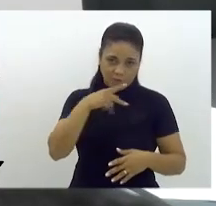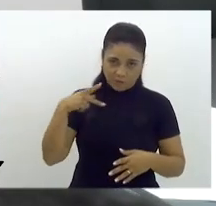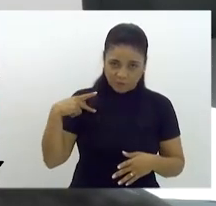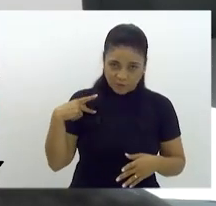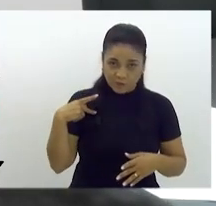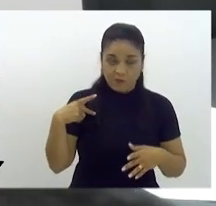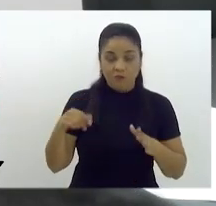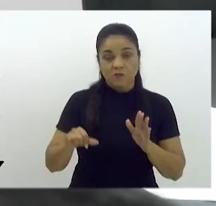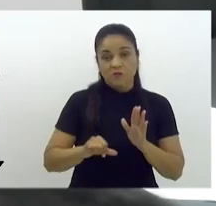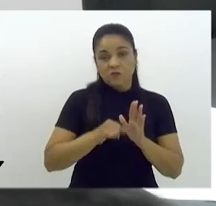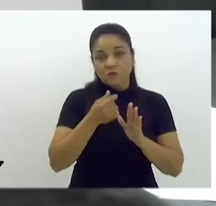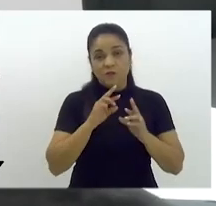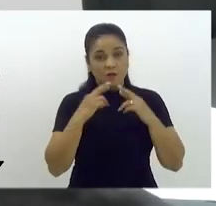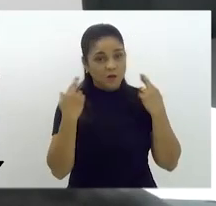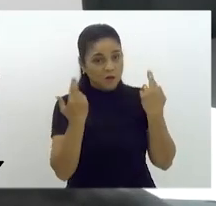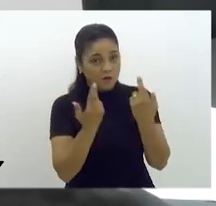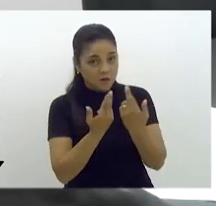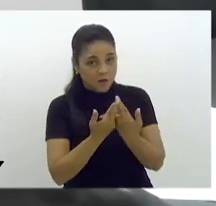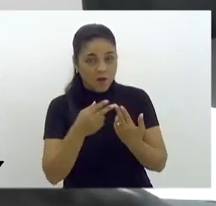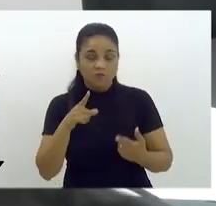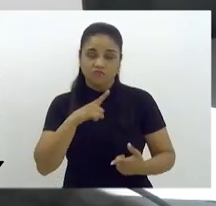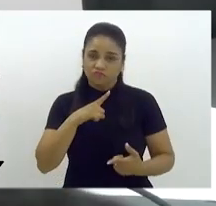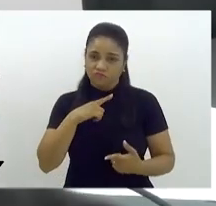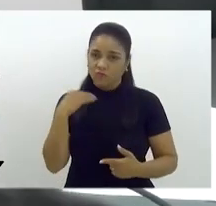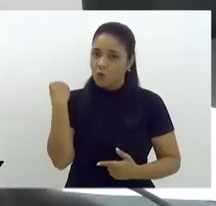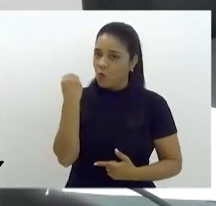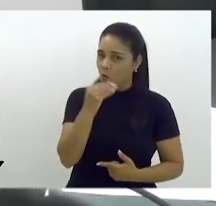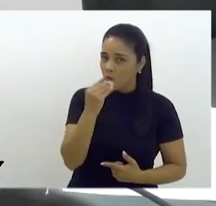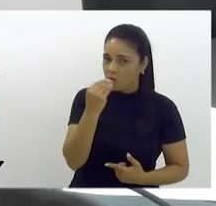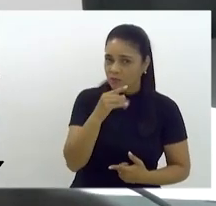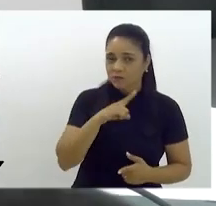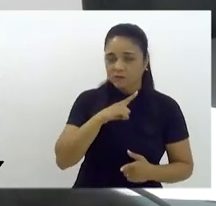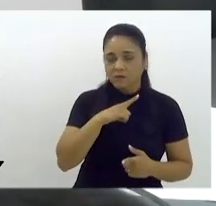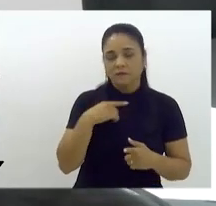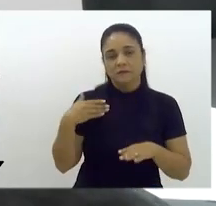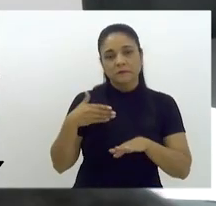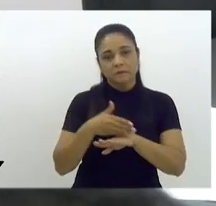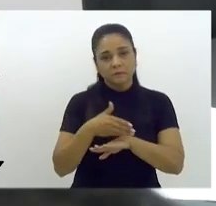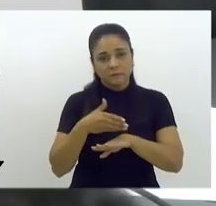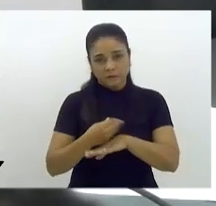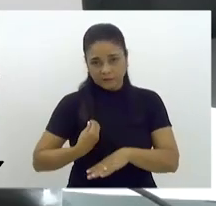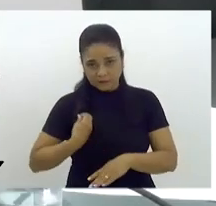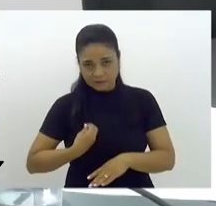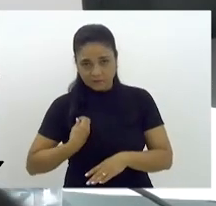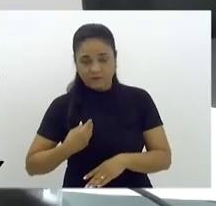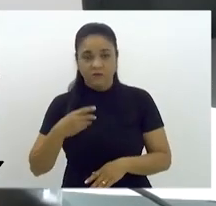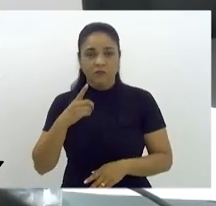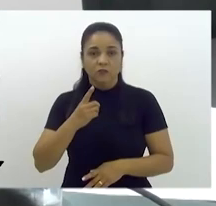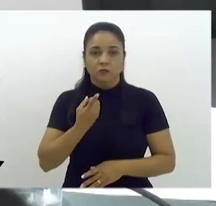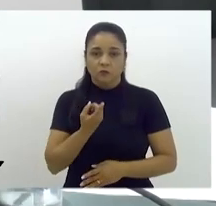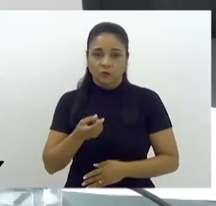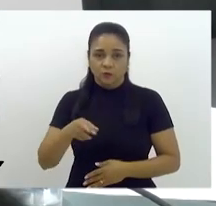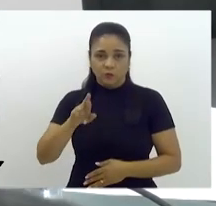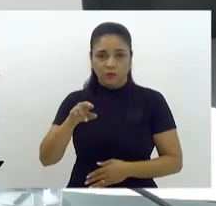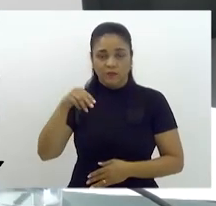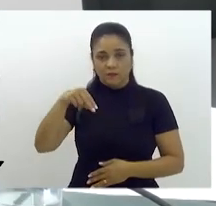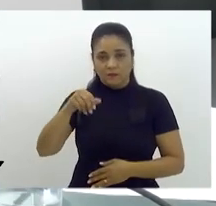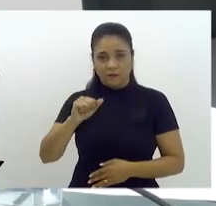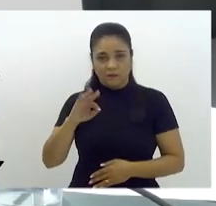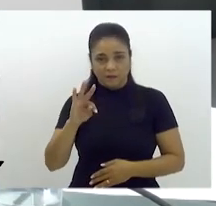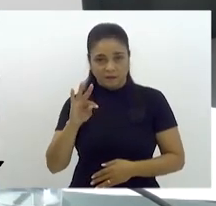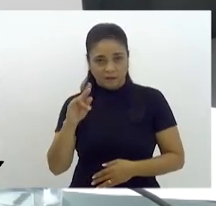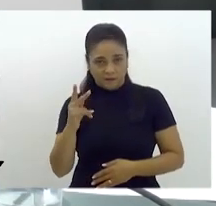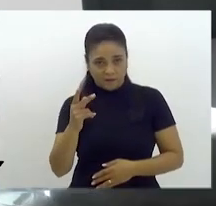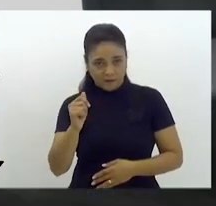primeiras oitivas nós tivemos oportunidade de contar com a presença da doutora Natasha delegada de polícia